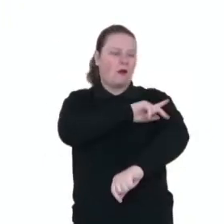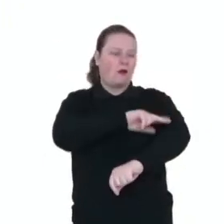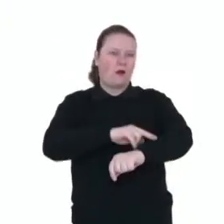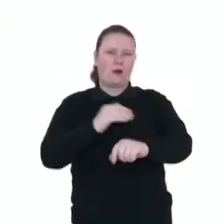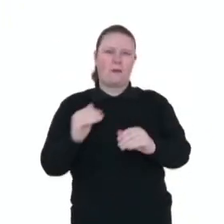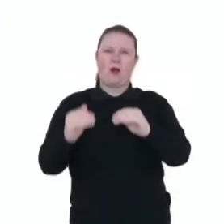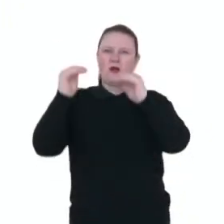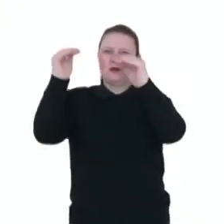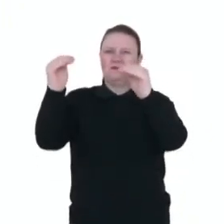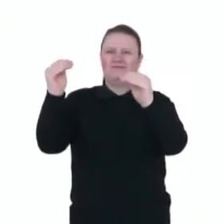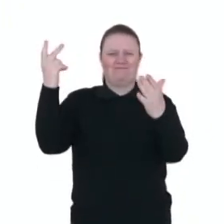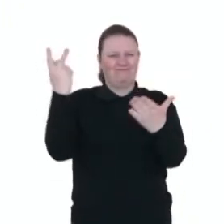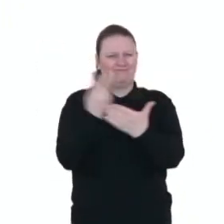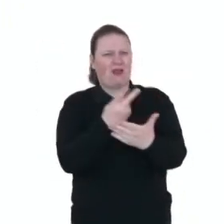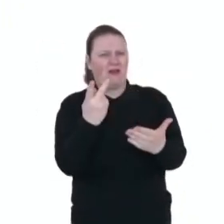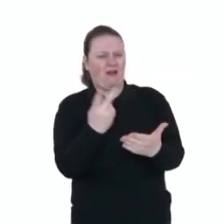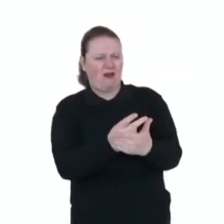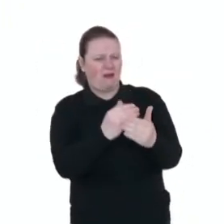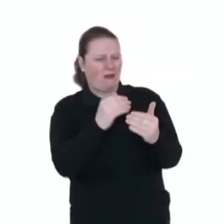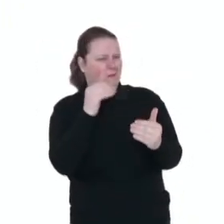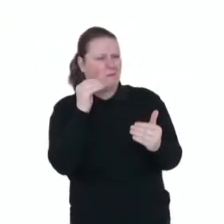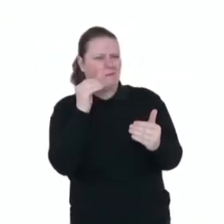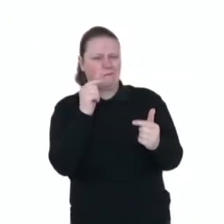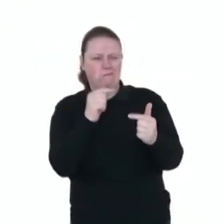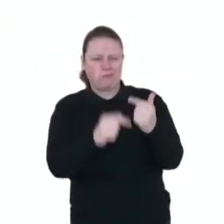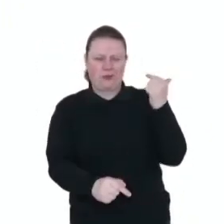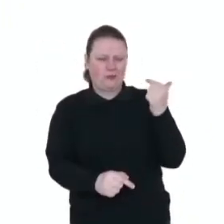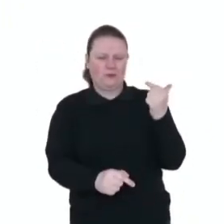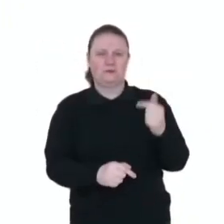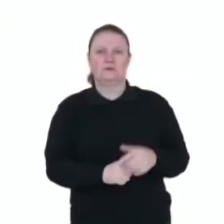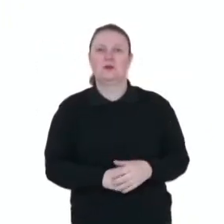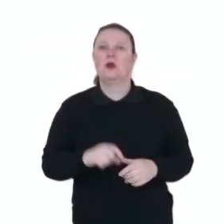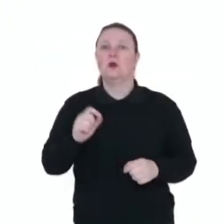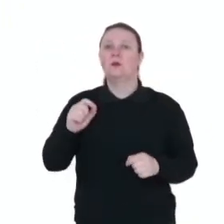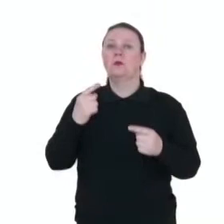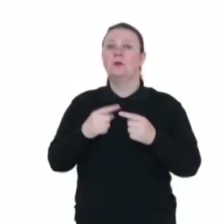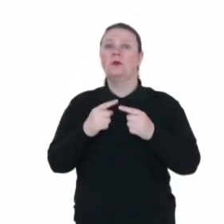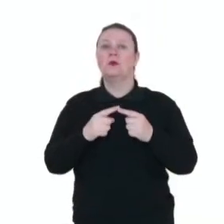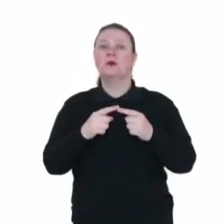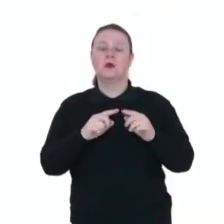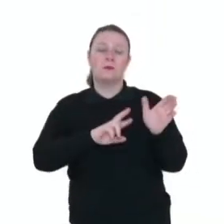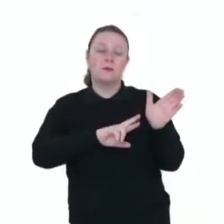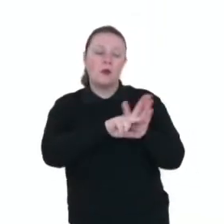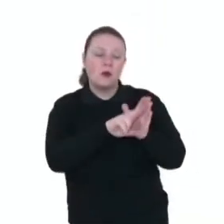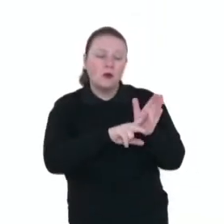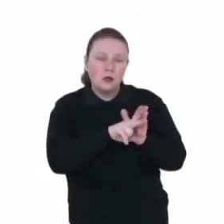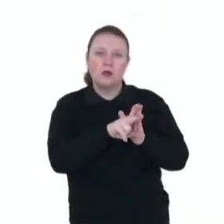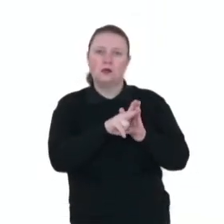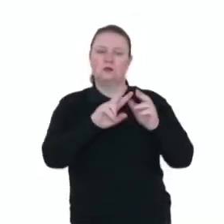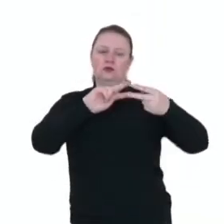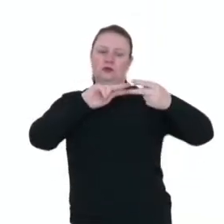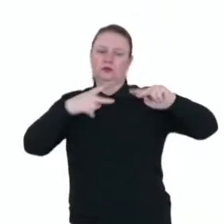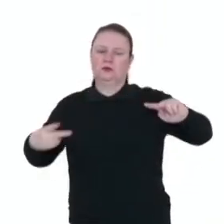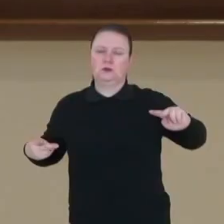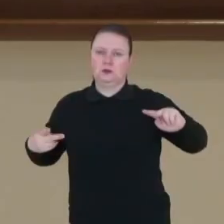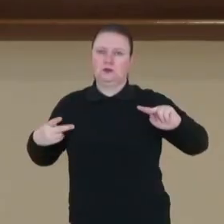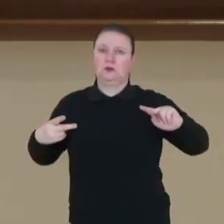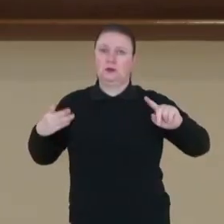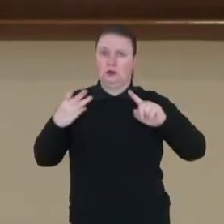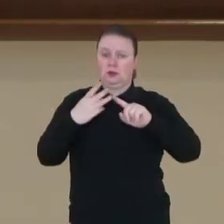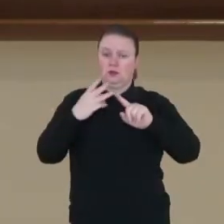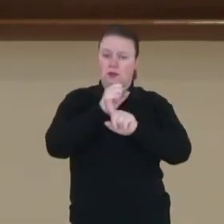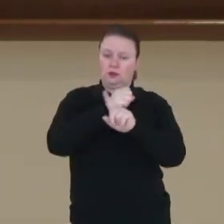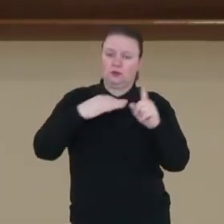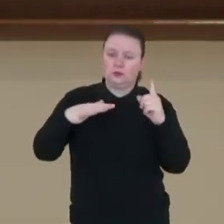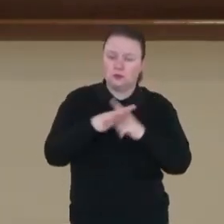é falha? Porque, do ponto de vista biológico e genético, e também pensamos no sentido social,